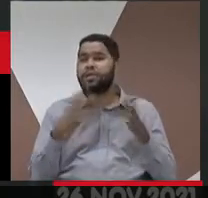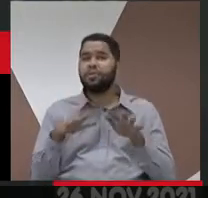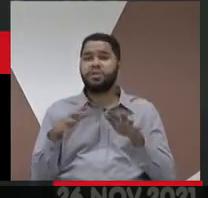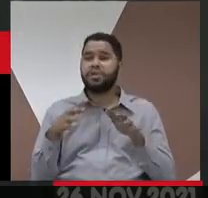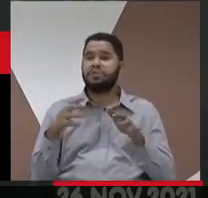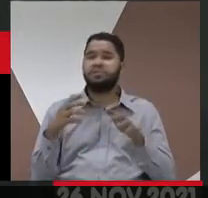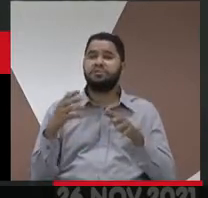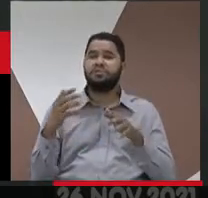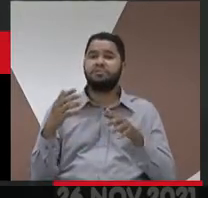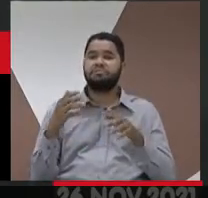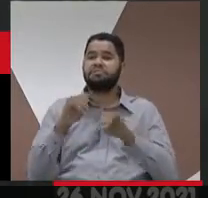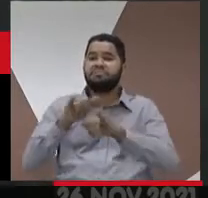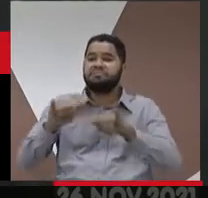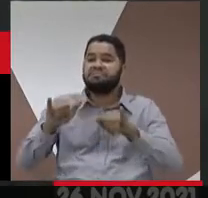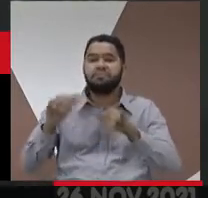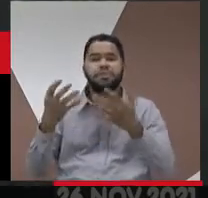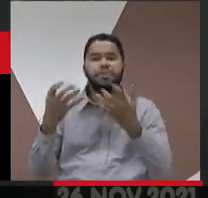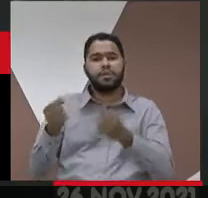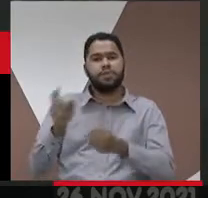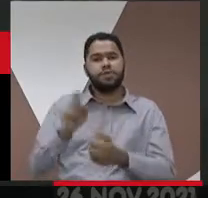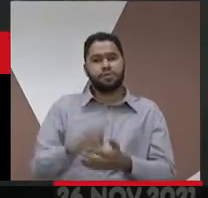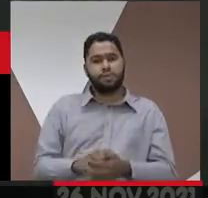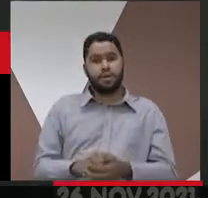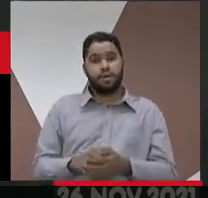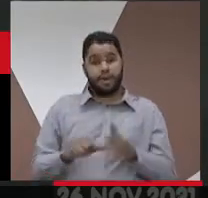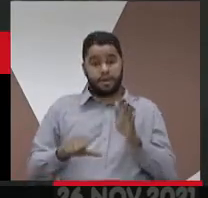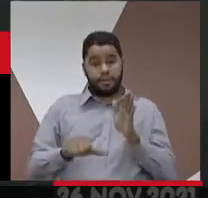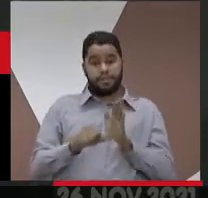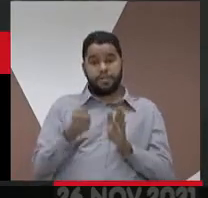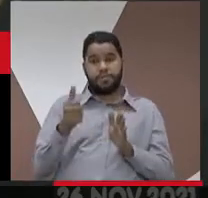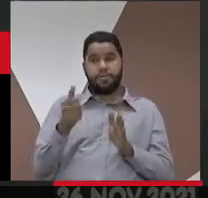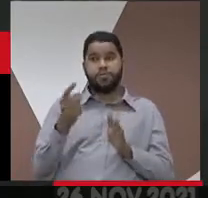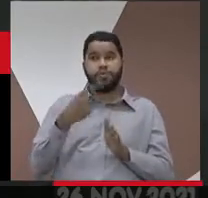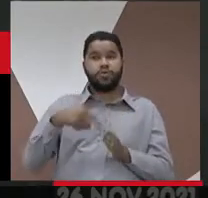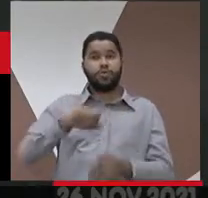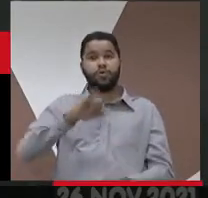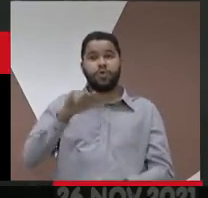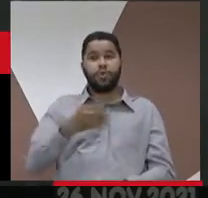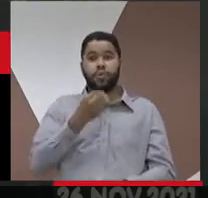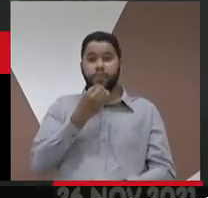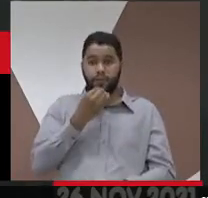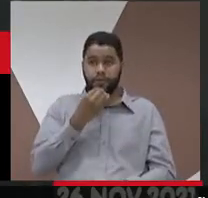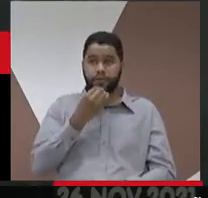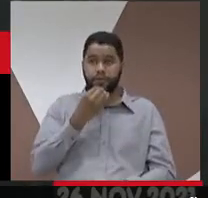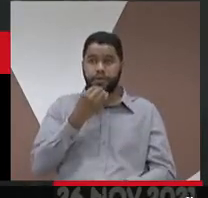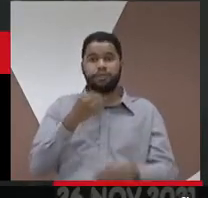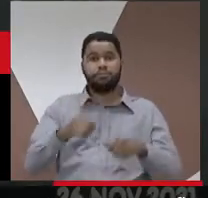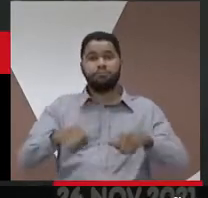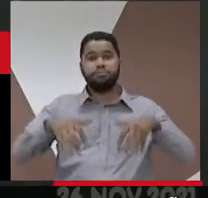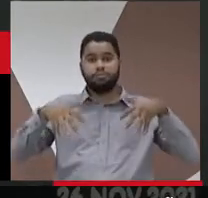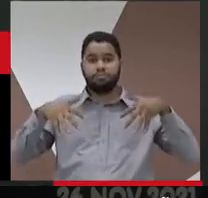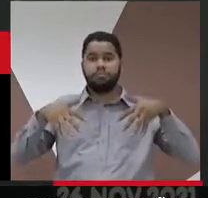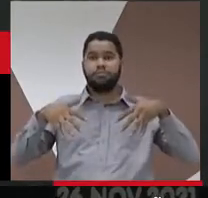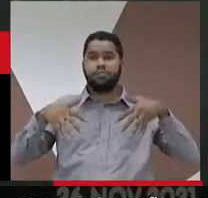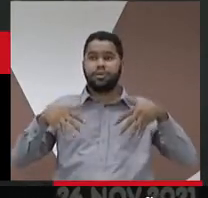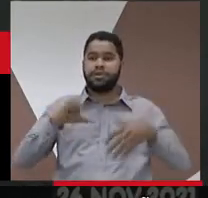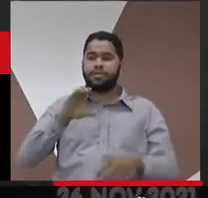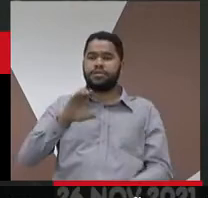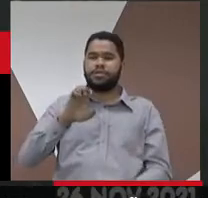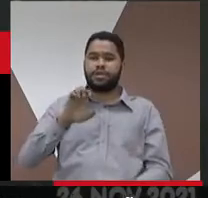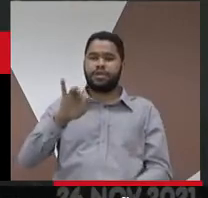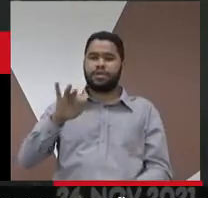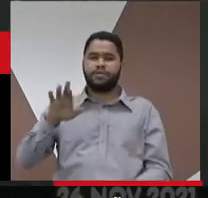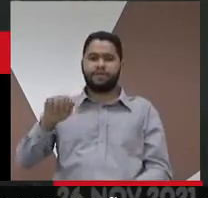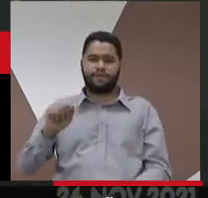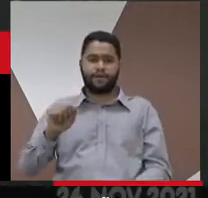ouvir. De modo que essa é a primeira vez que nós estamos tendo a oportunidade, em uma audiência pública, de nos confrontar com a CEINFRA.